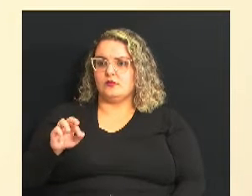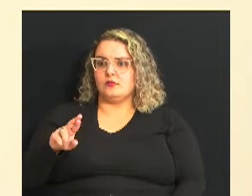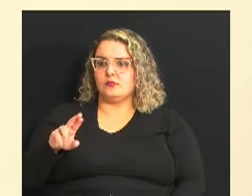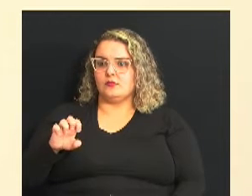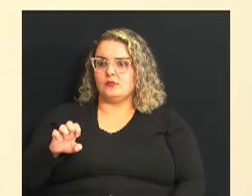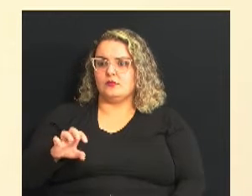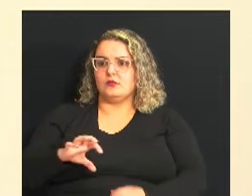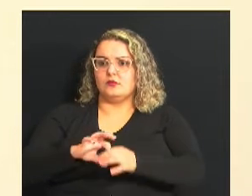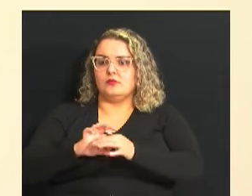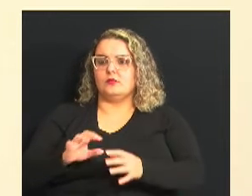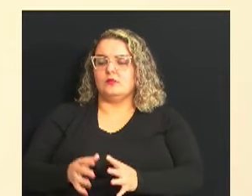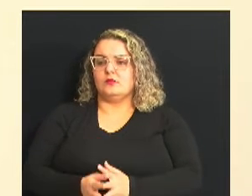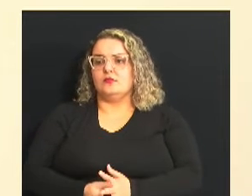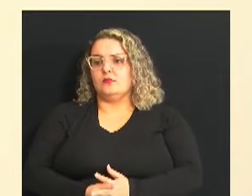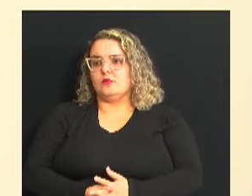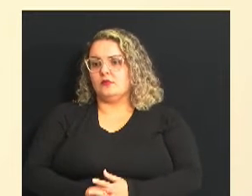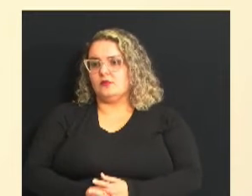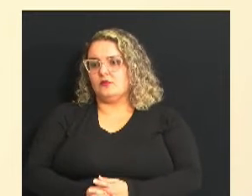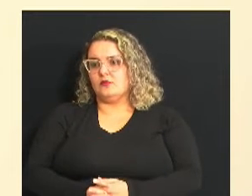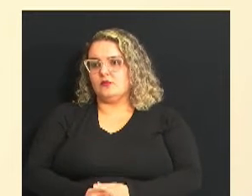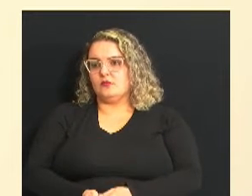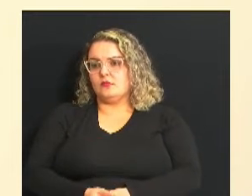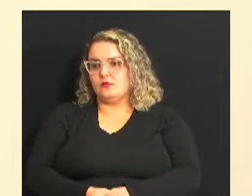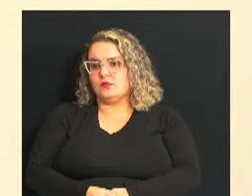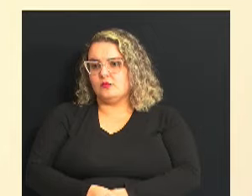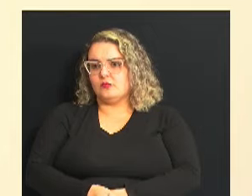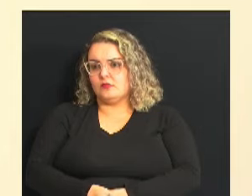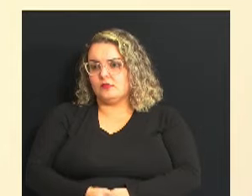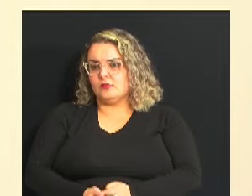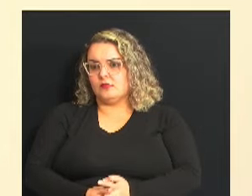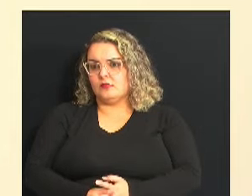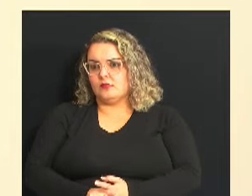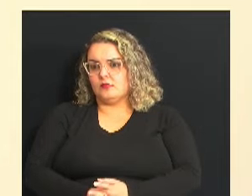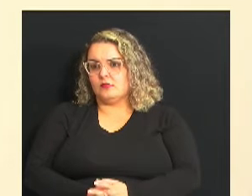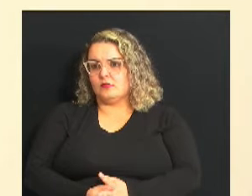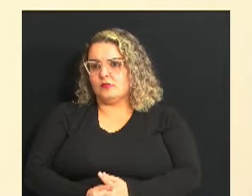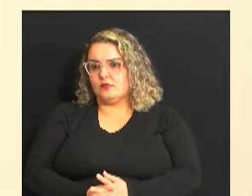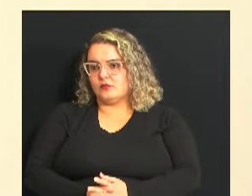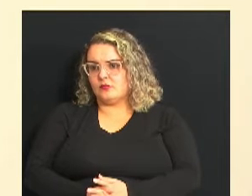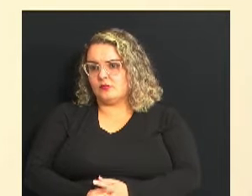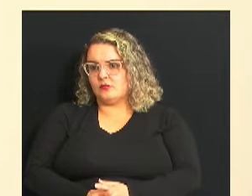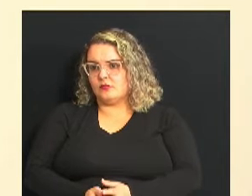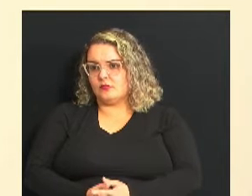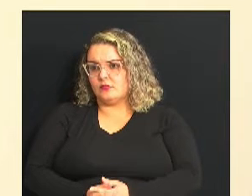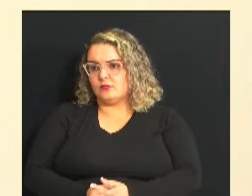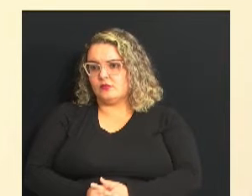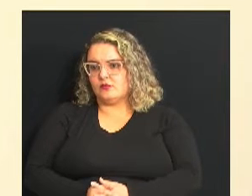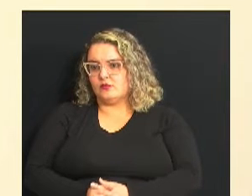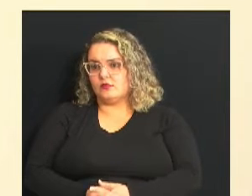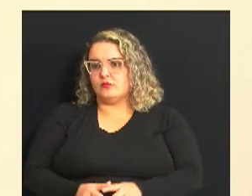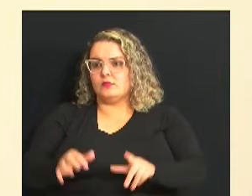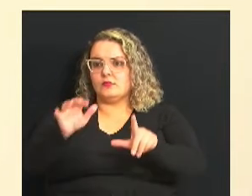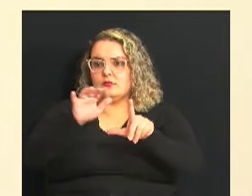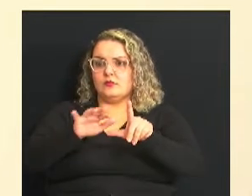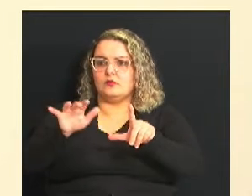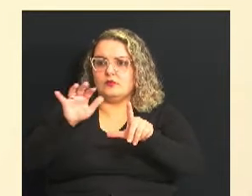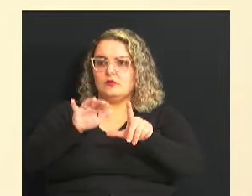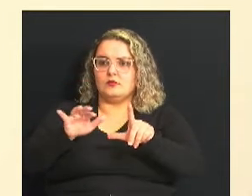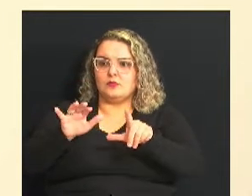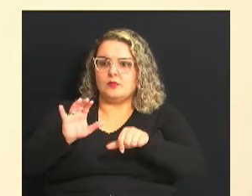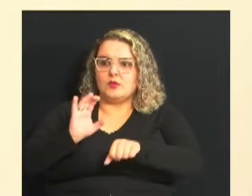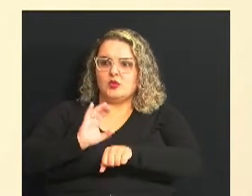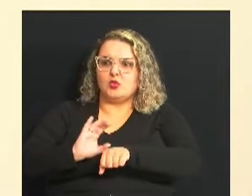usamos Zabbix, Moodle. Temos uma plataforma de de cursos online também, que